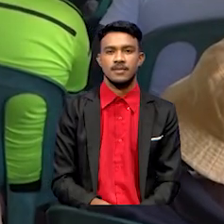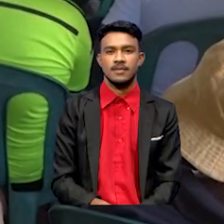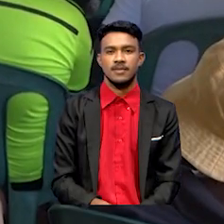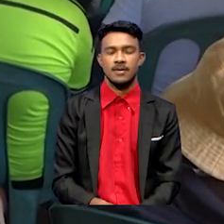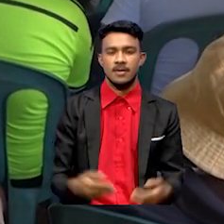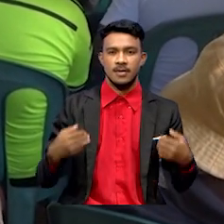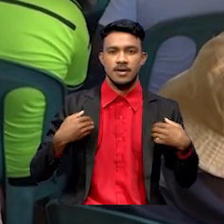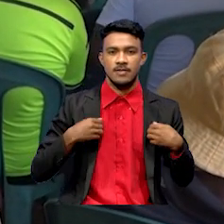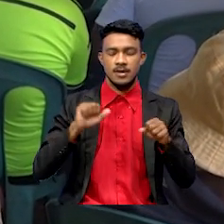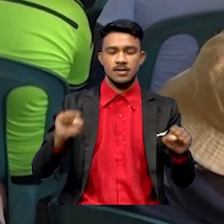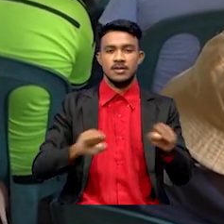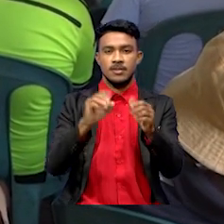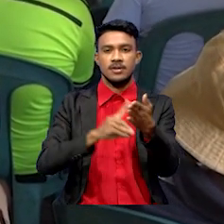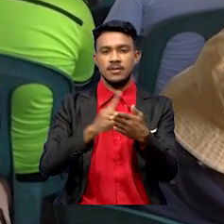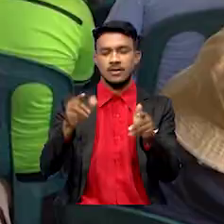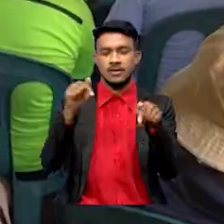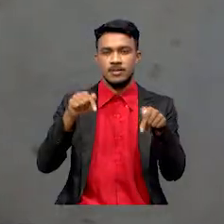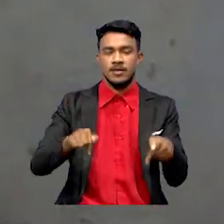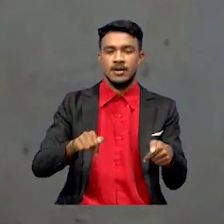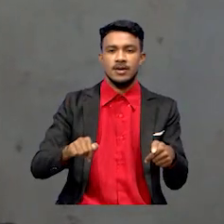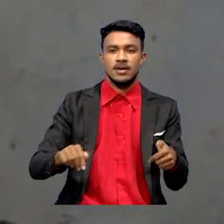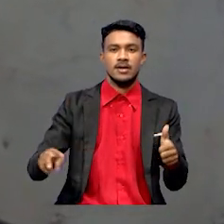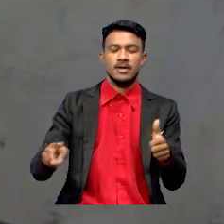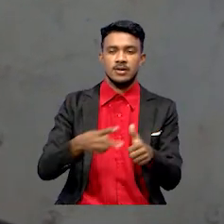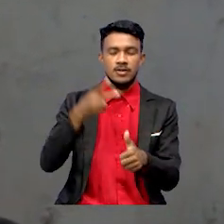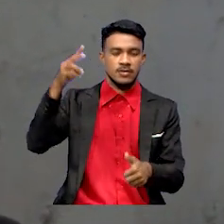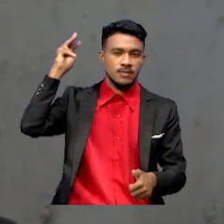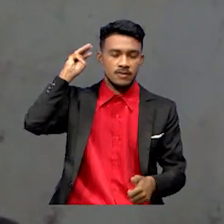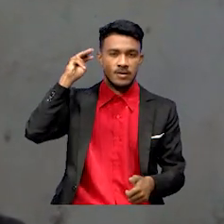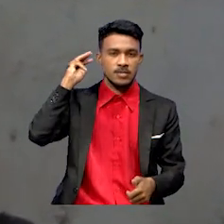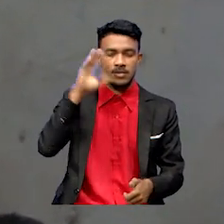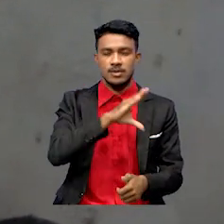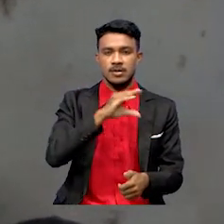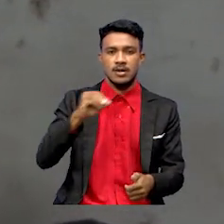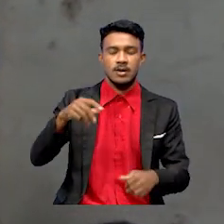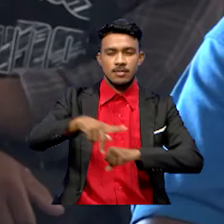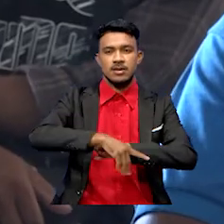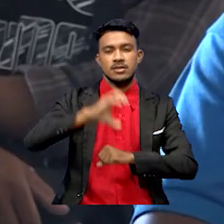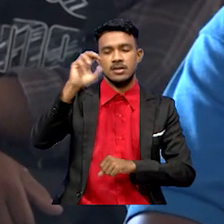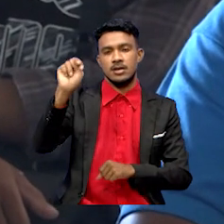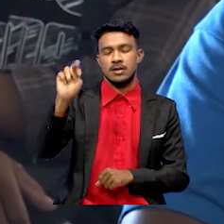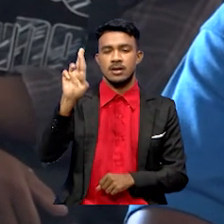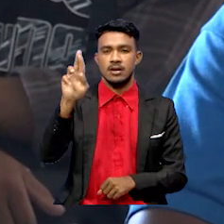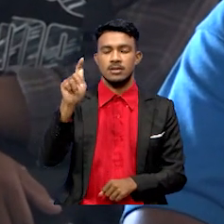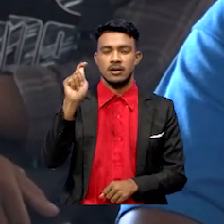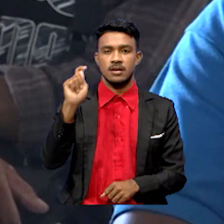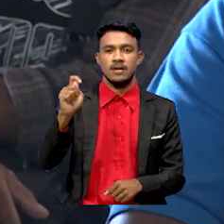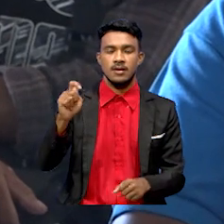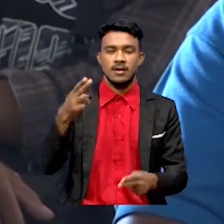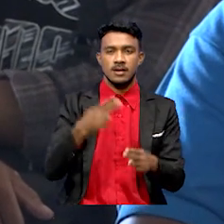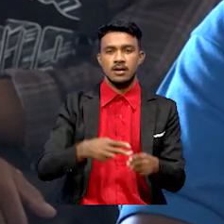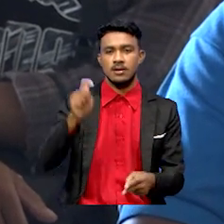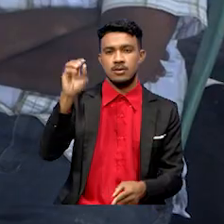E é sábado, fim de semana, né? Segundo o vice-presidente do partido CNRT, Tomás Cabral, desloca para o município de Boucau, onde